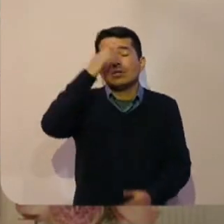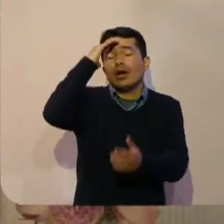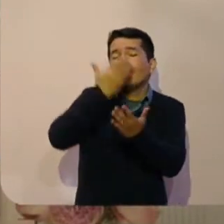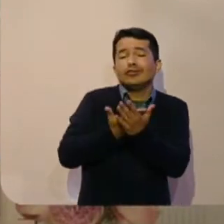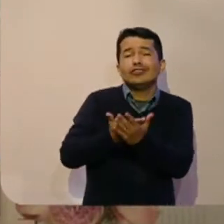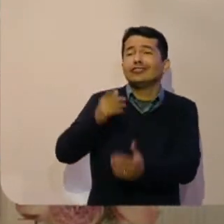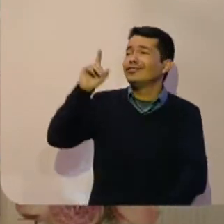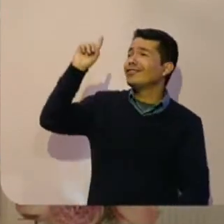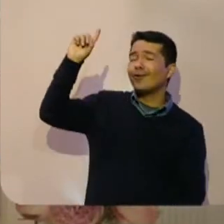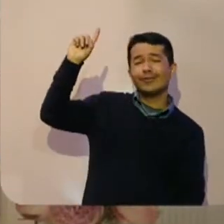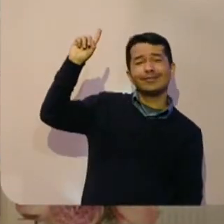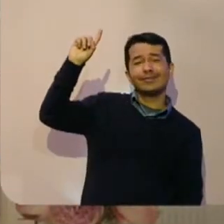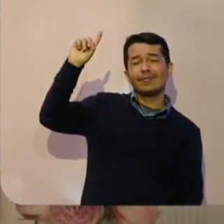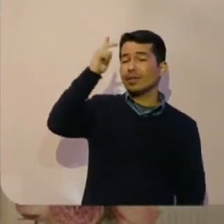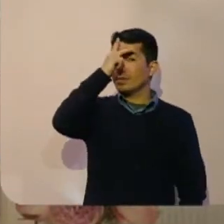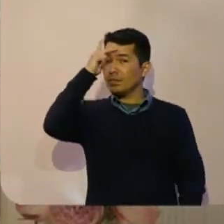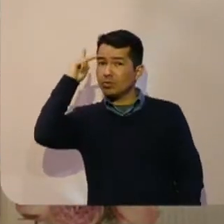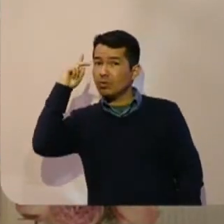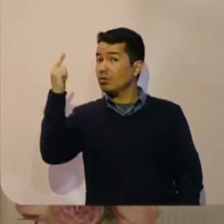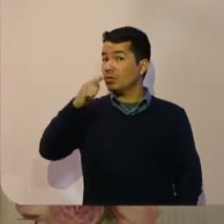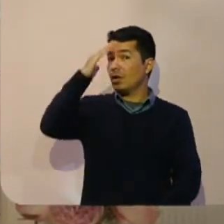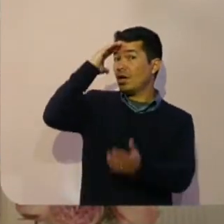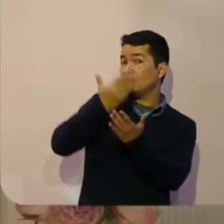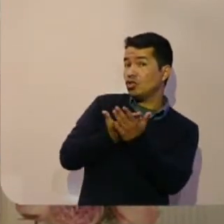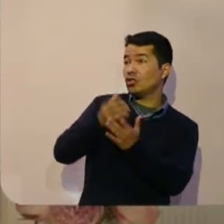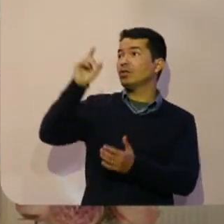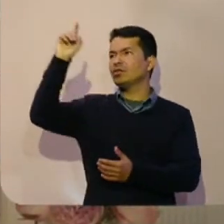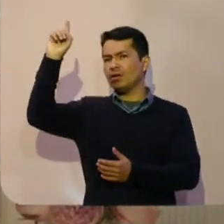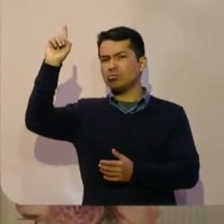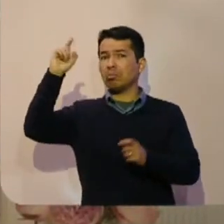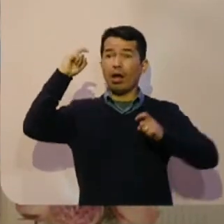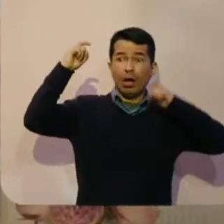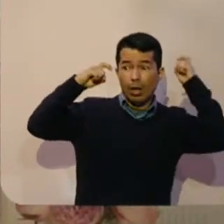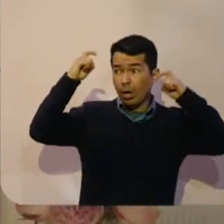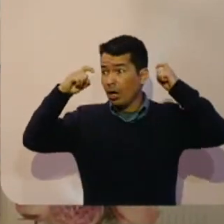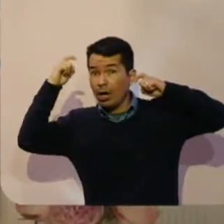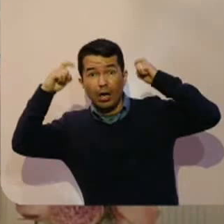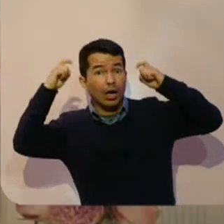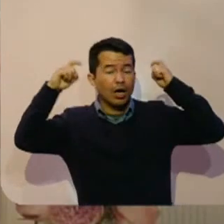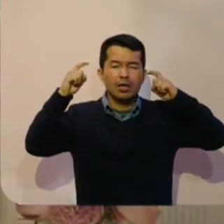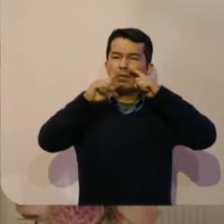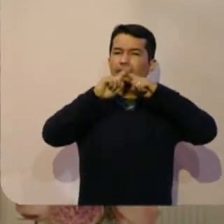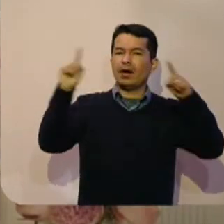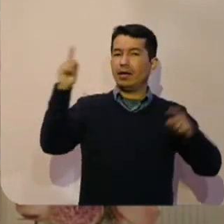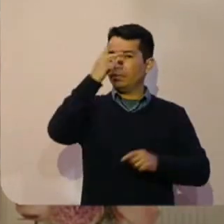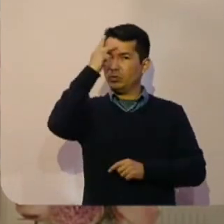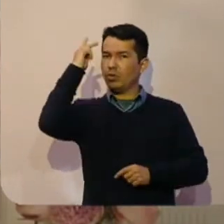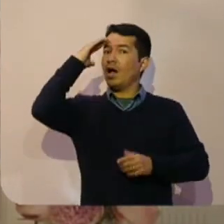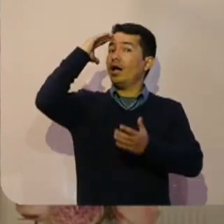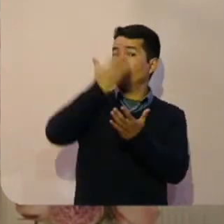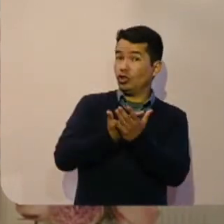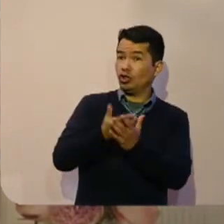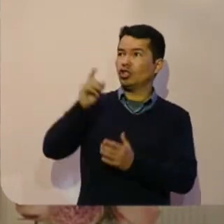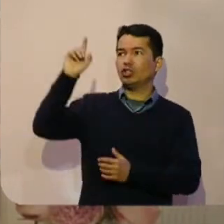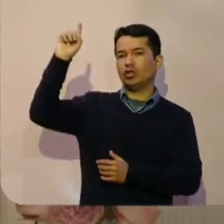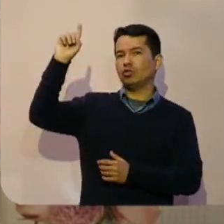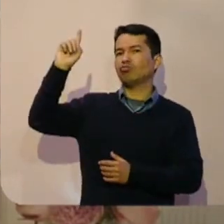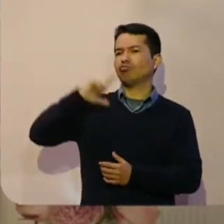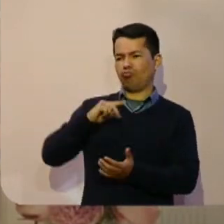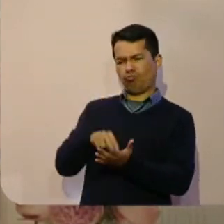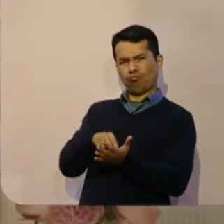os pensamentos serem intoxicados por aquilo que é a visão comum das pessoas que não têm fé,